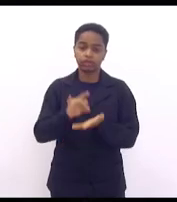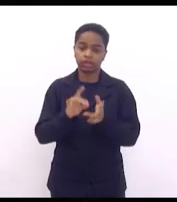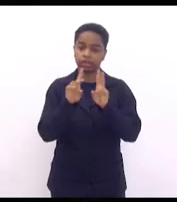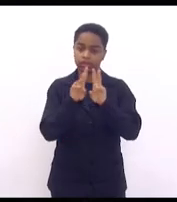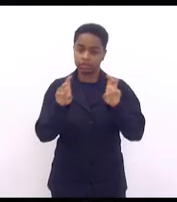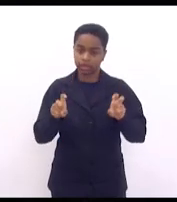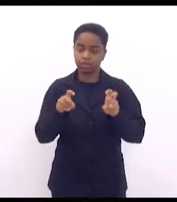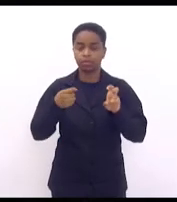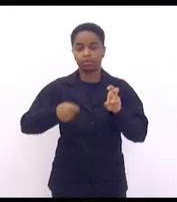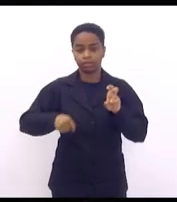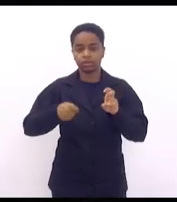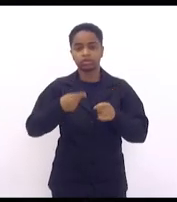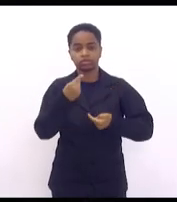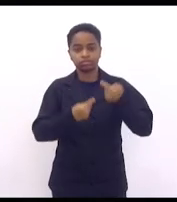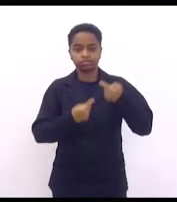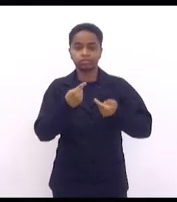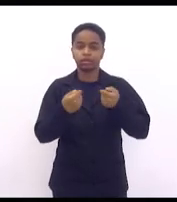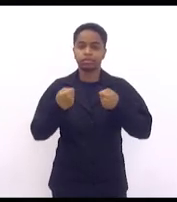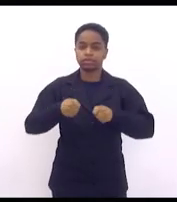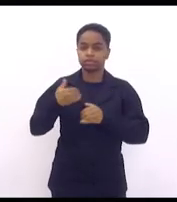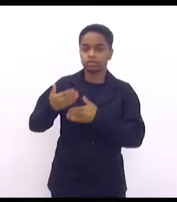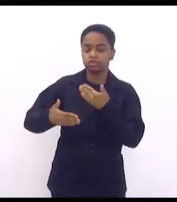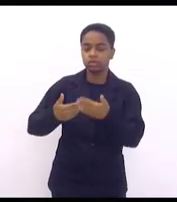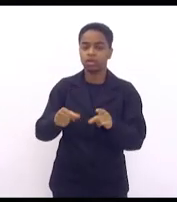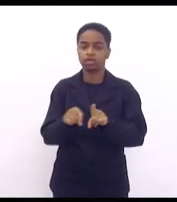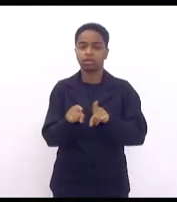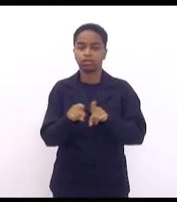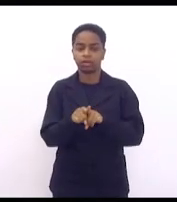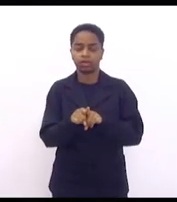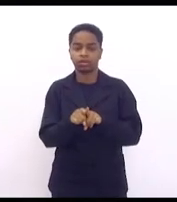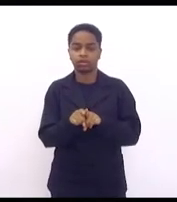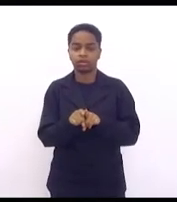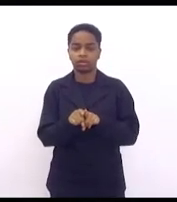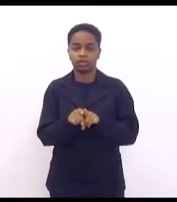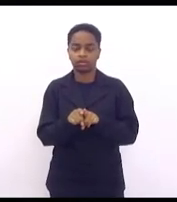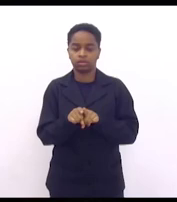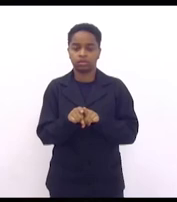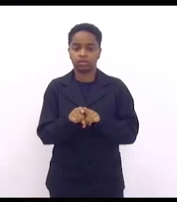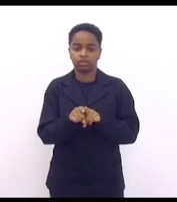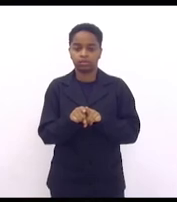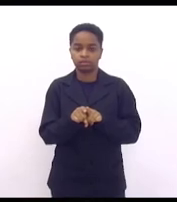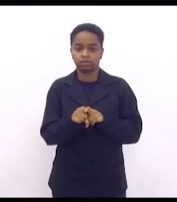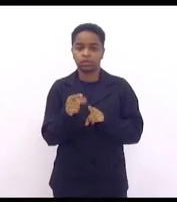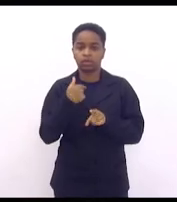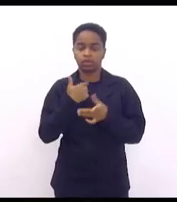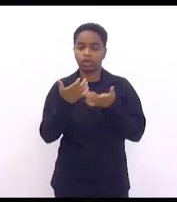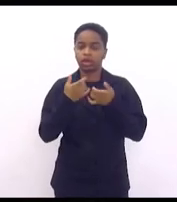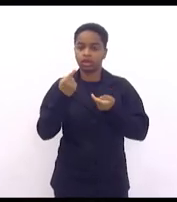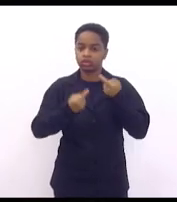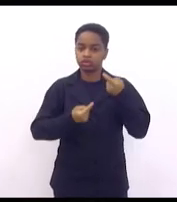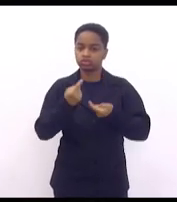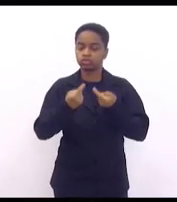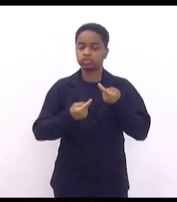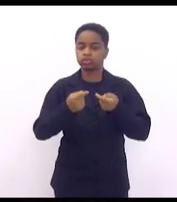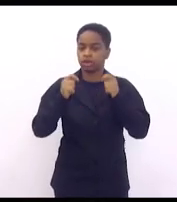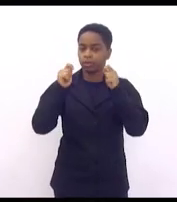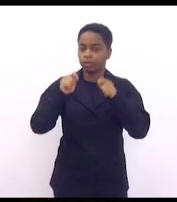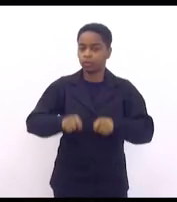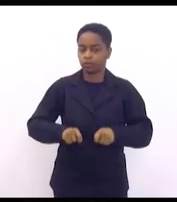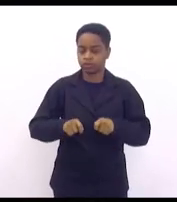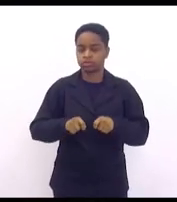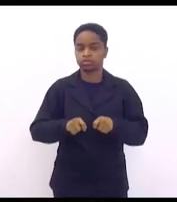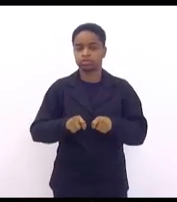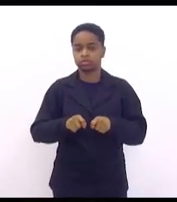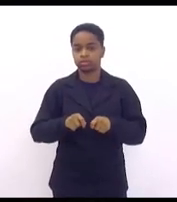que também precisa ser desenvolvido. E, finalmente, né, quero trabalhar aqui a possibilidade de que a